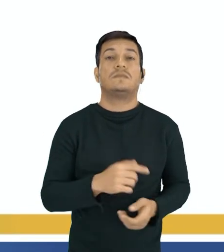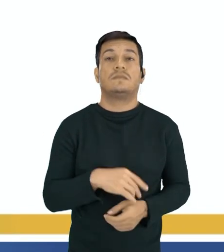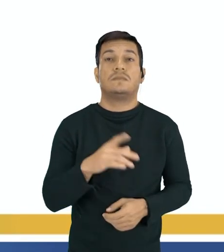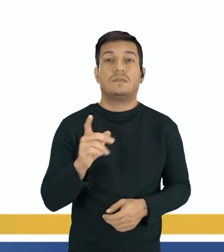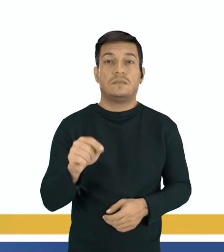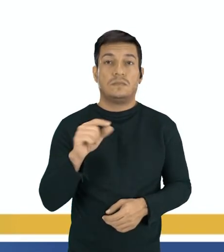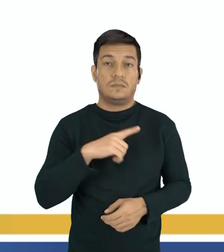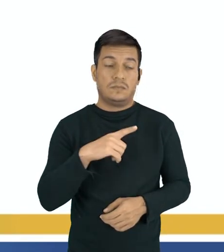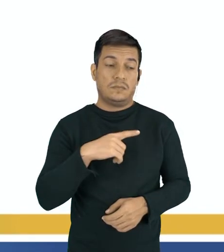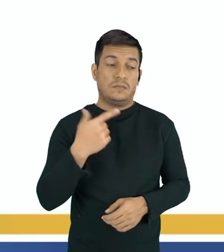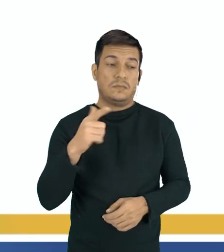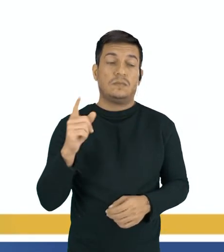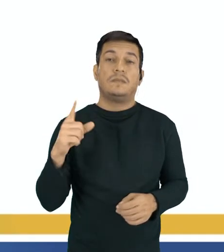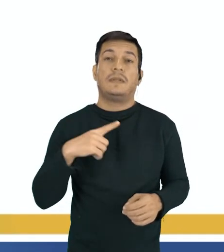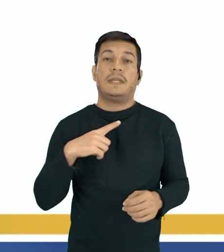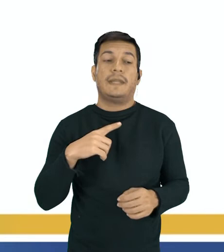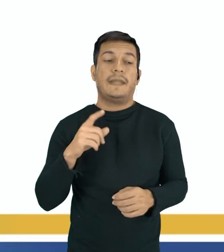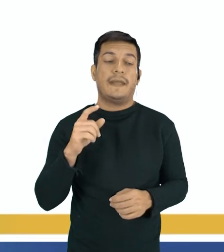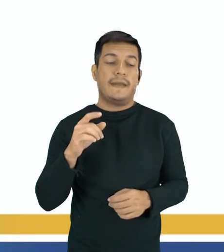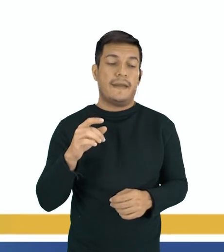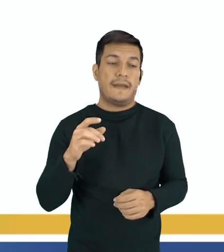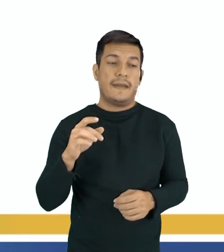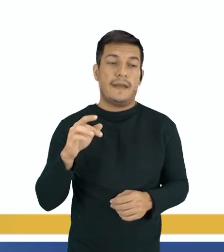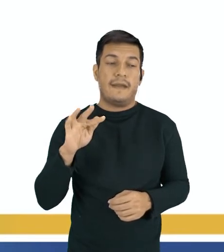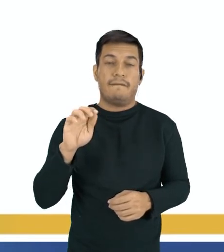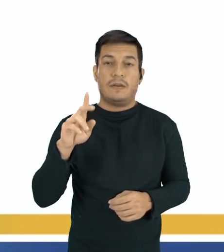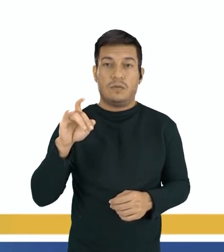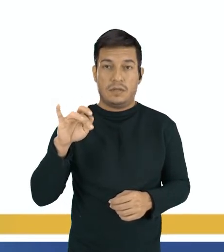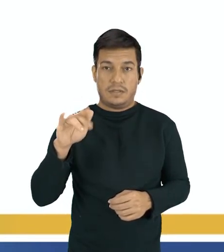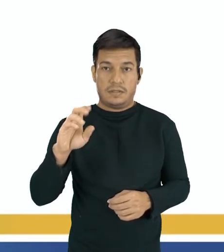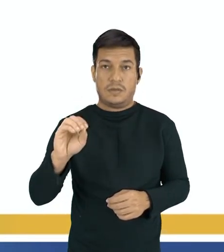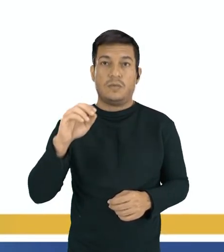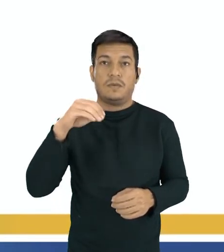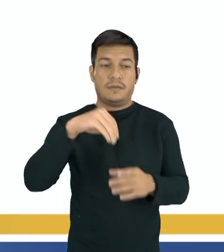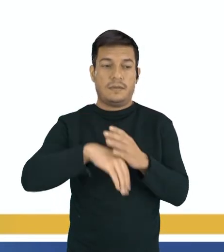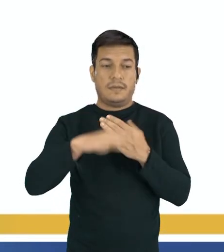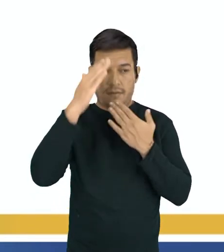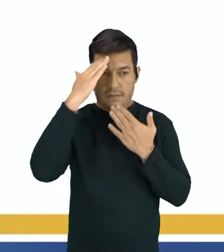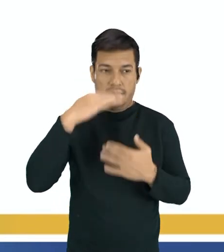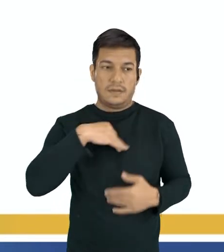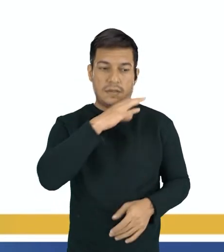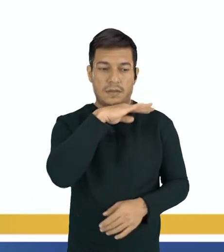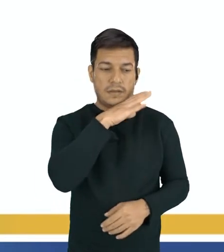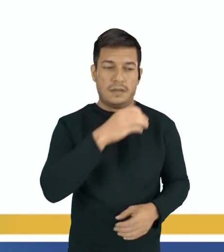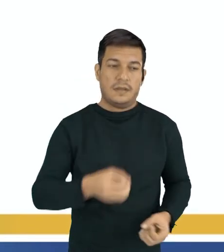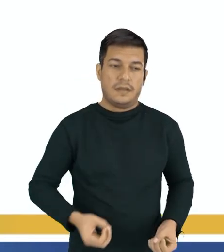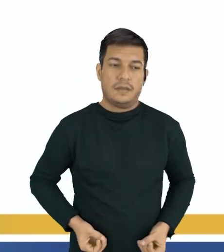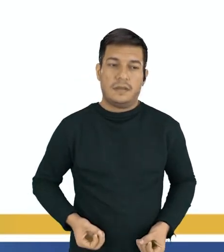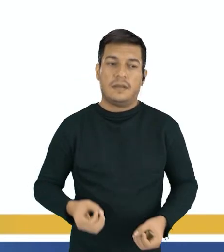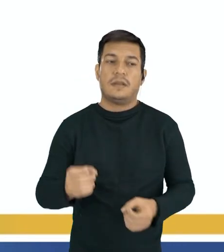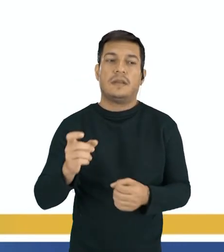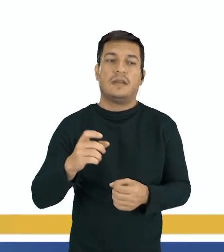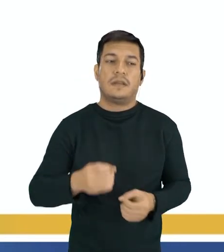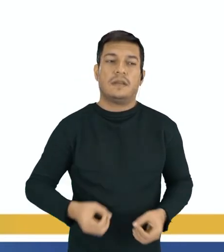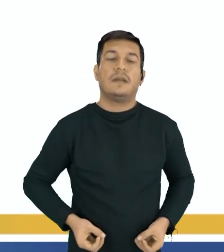Já aqueles que têm uma fecundação interna não têm a necessidade desses ambientes mais úmidos. Então tem